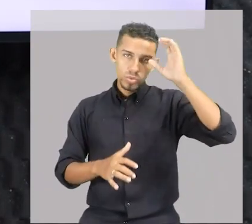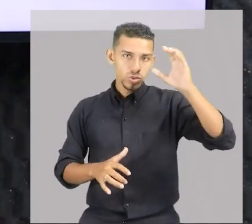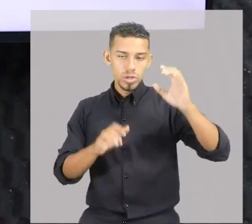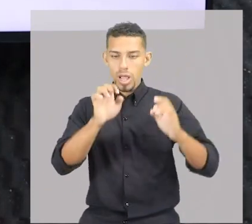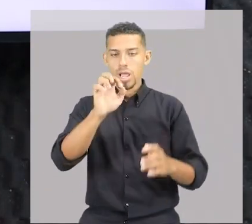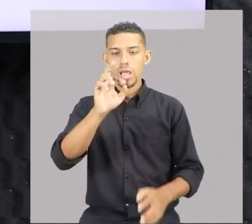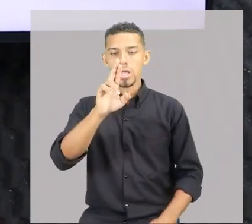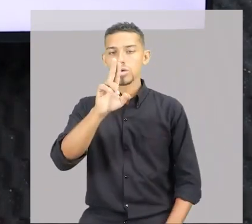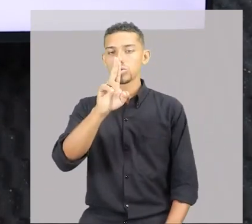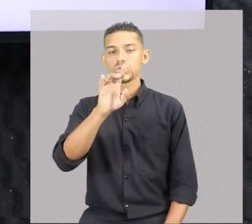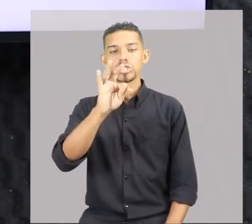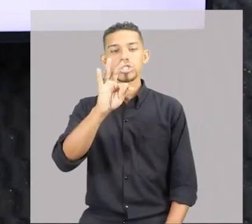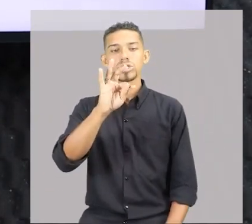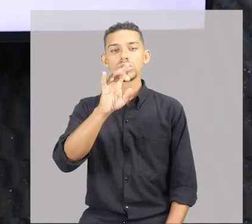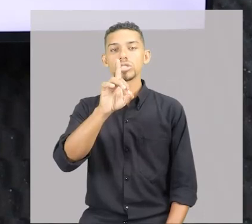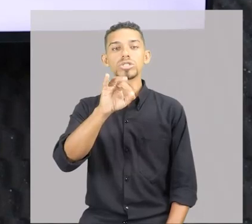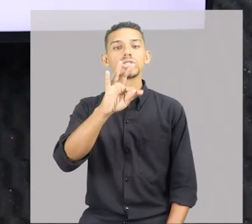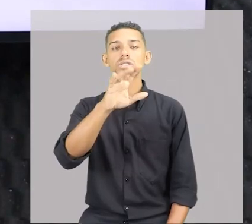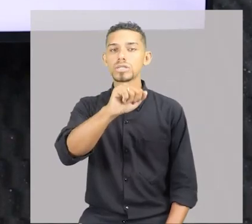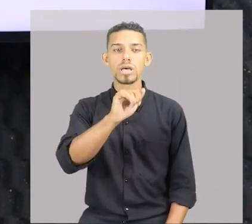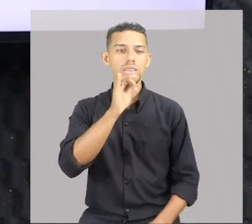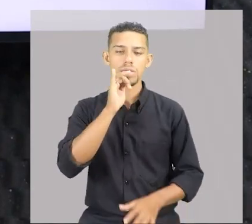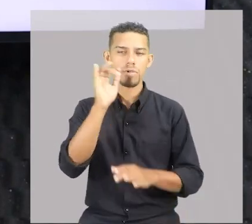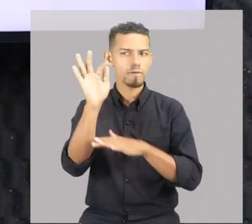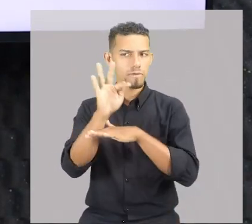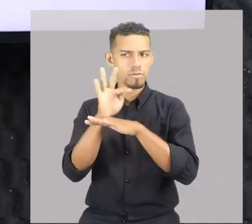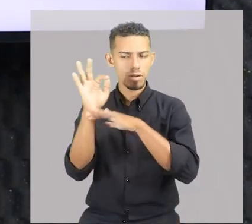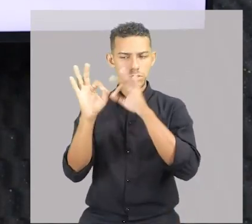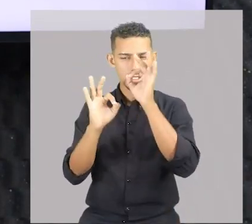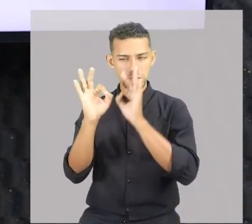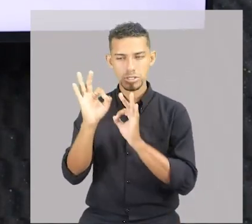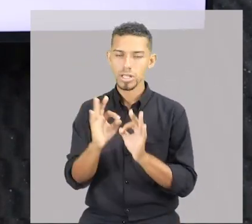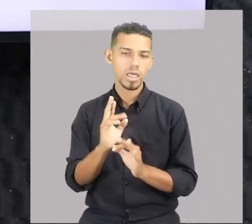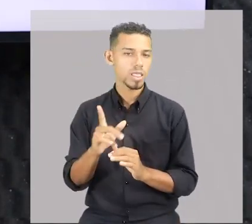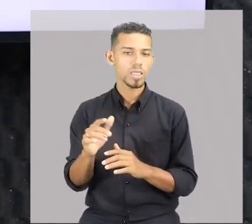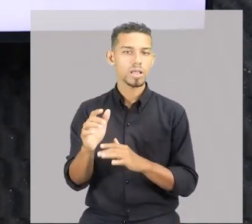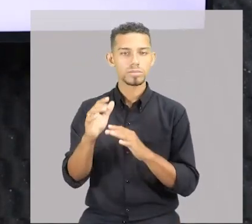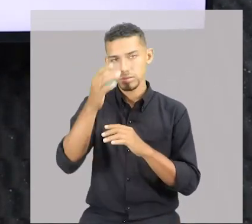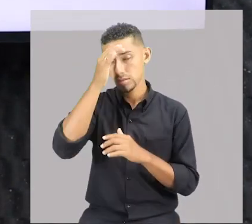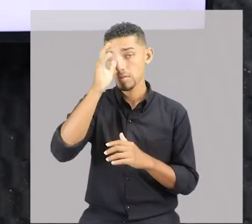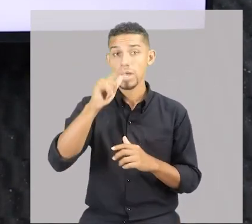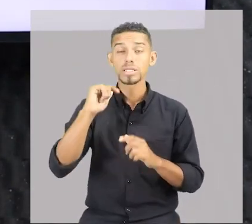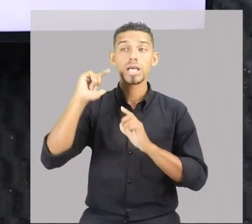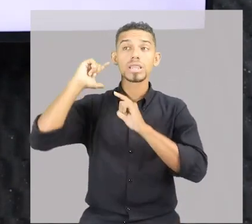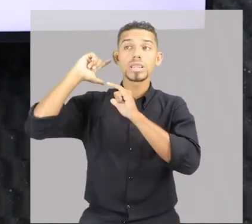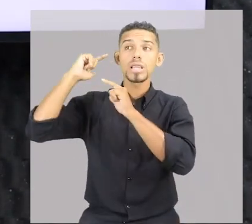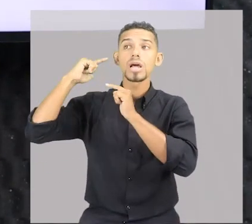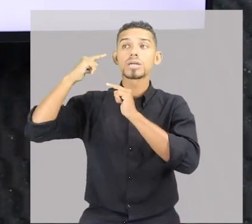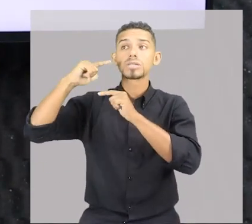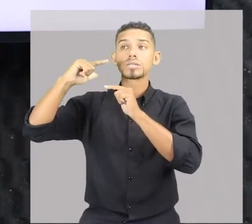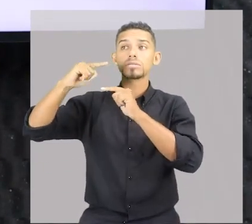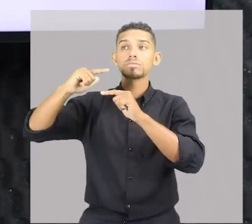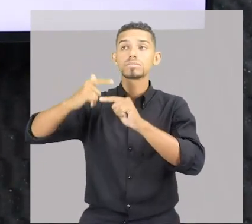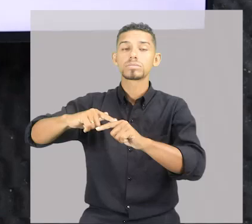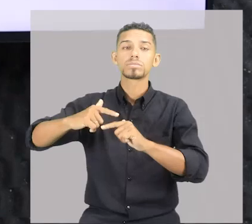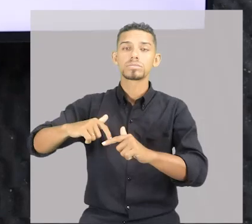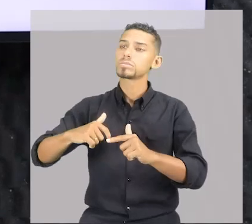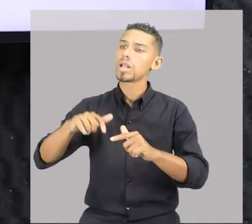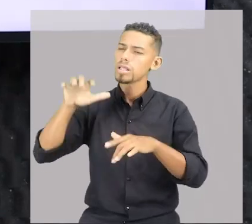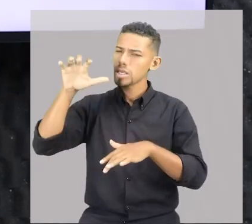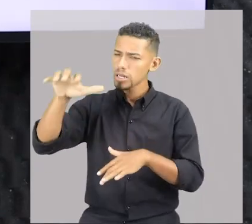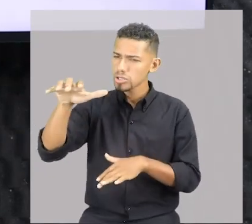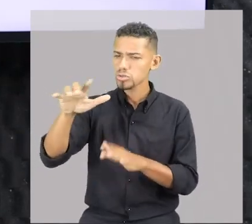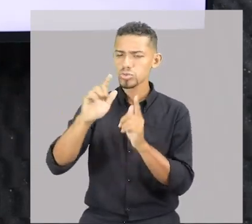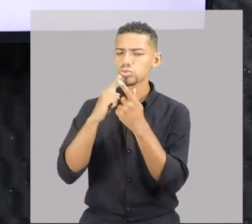é a cultura formalmente mais bem elaborada, mas que é a cultura da tradição, daquele grupo, daquela